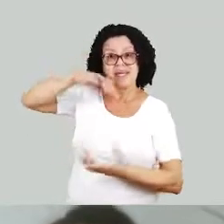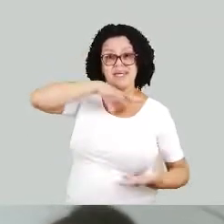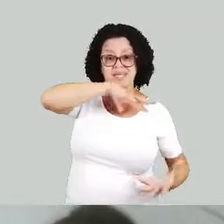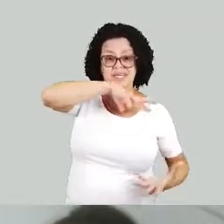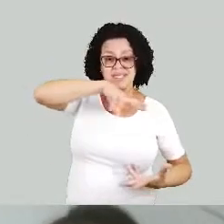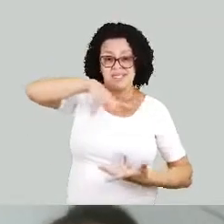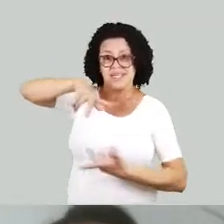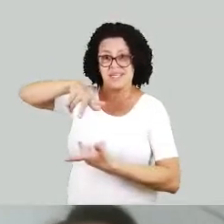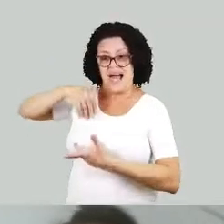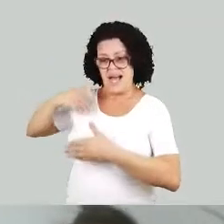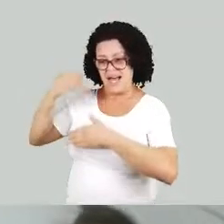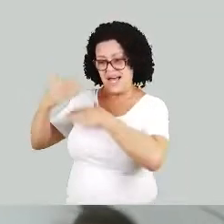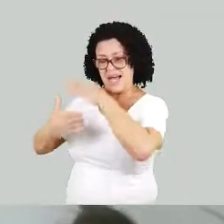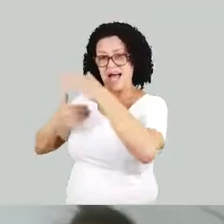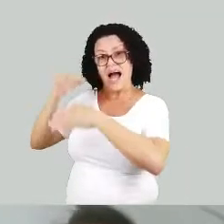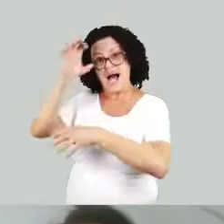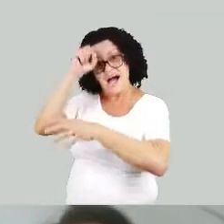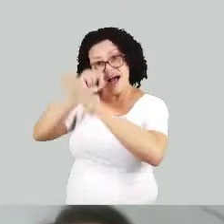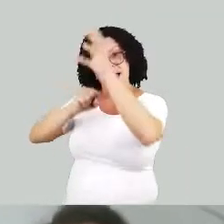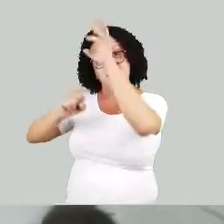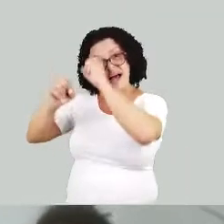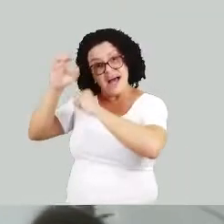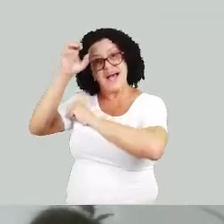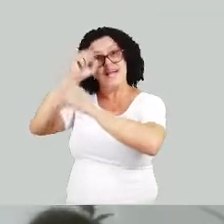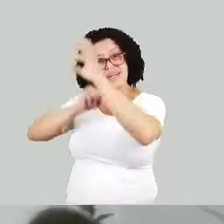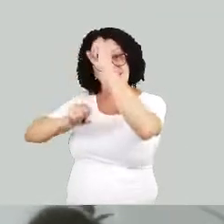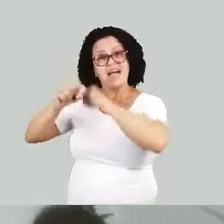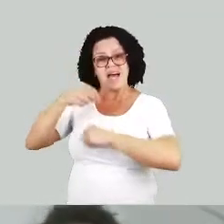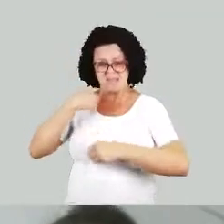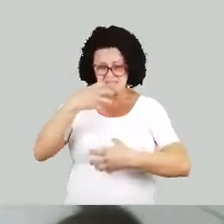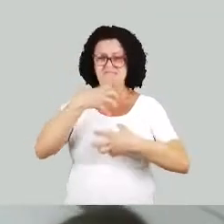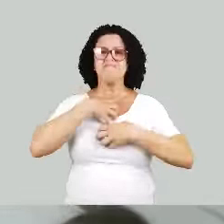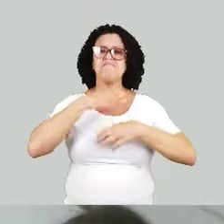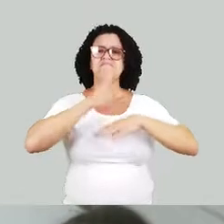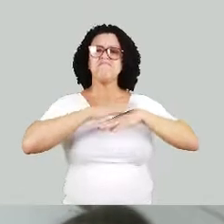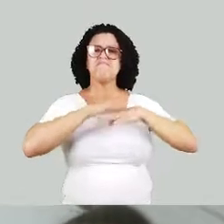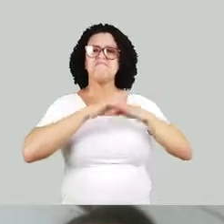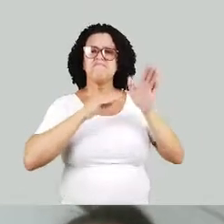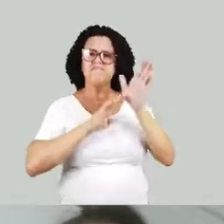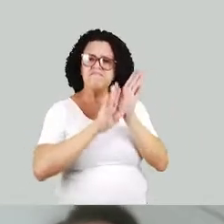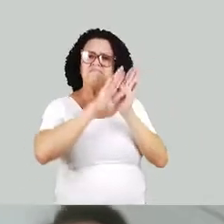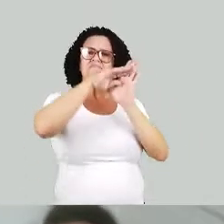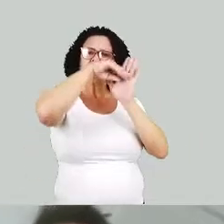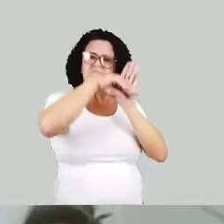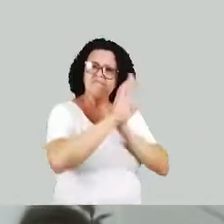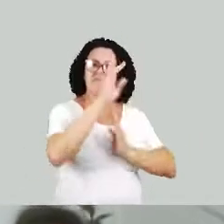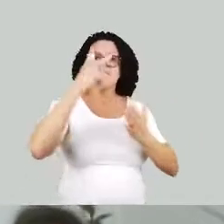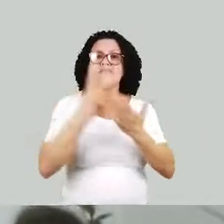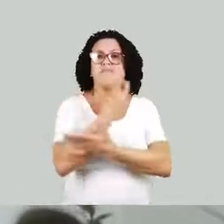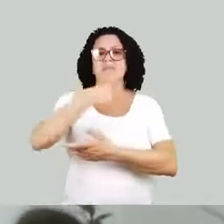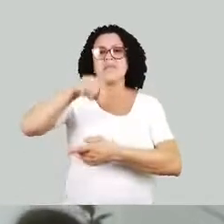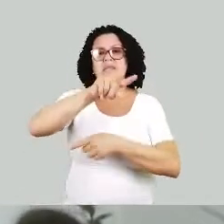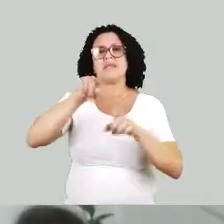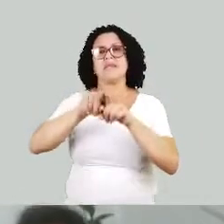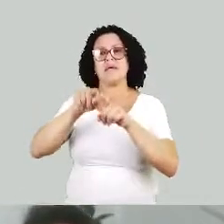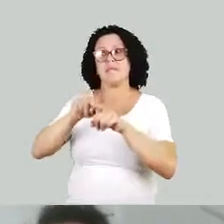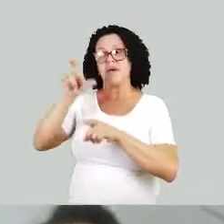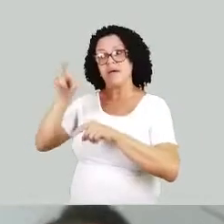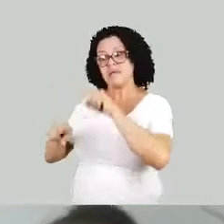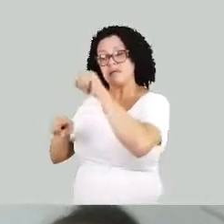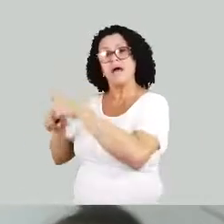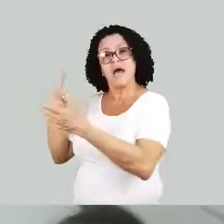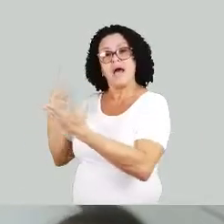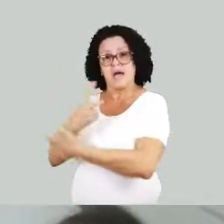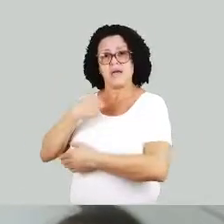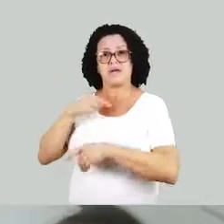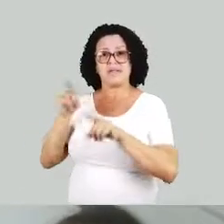aprendizado, suscetíveis de erros e de acertos. Então, assim como o outro erra, nós